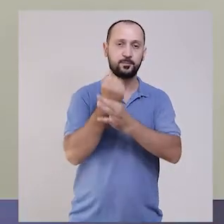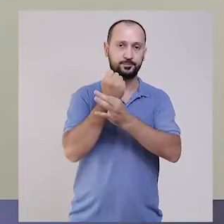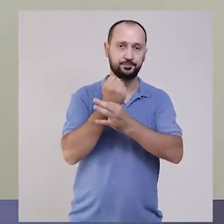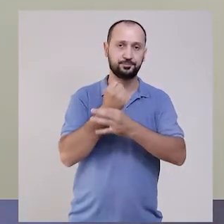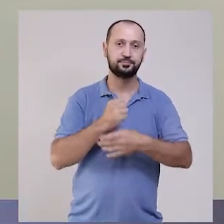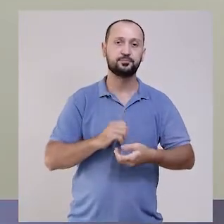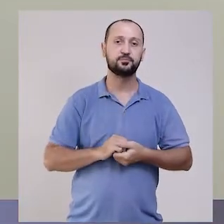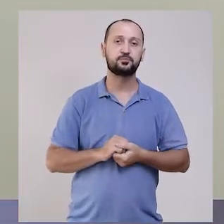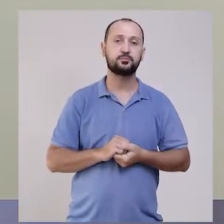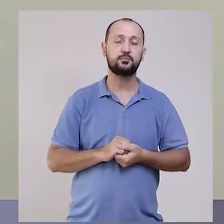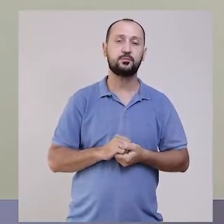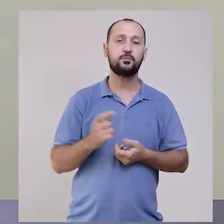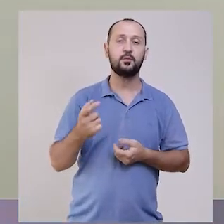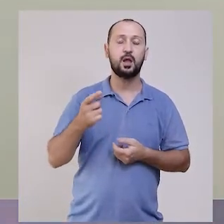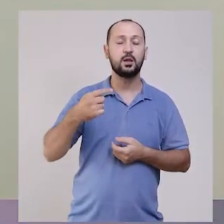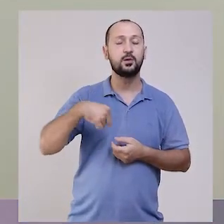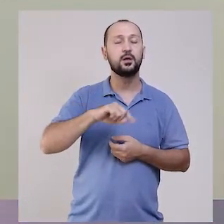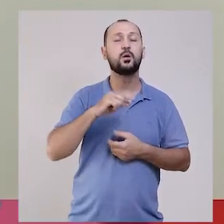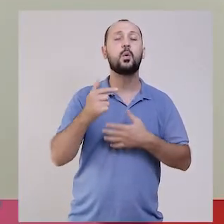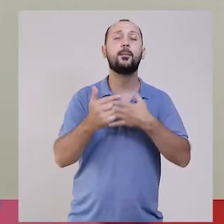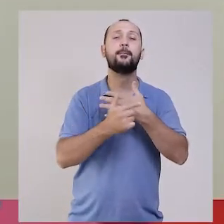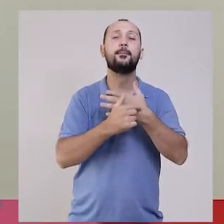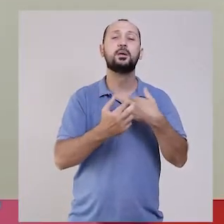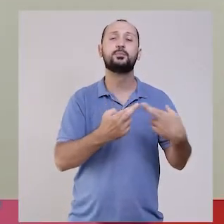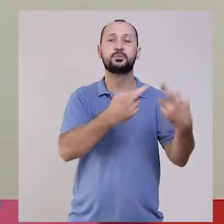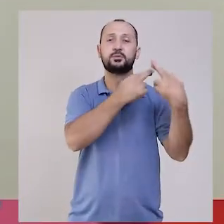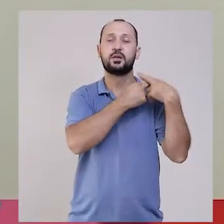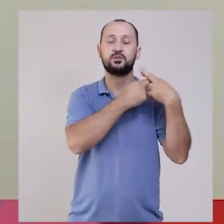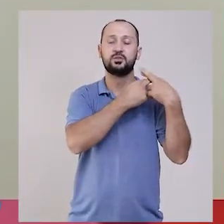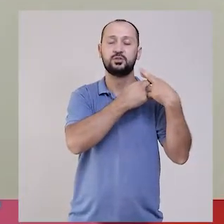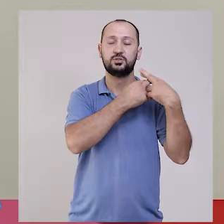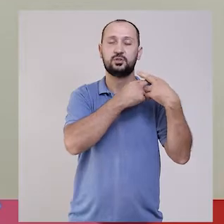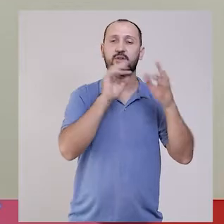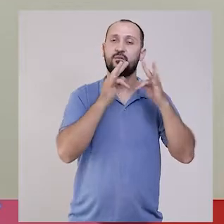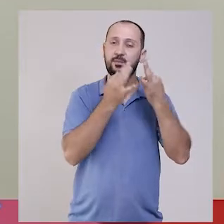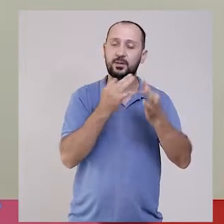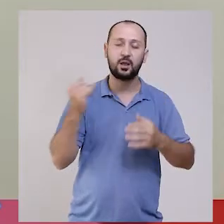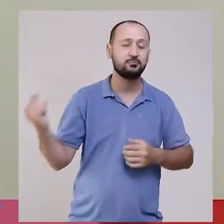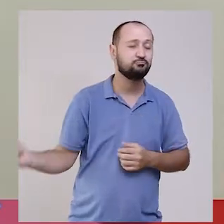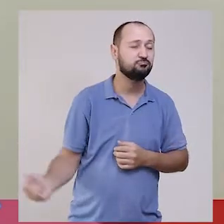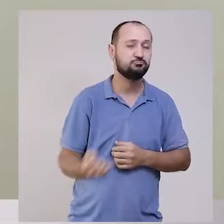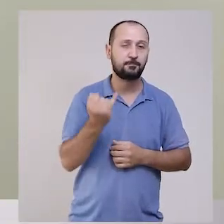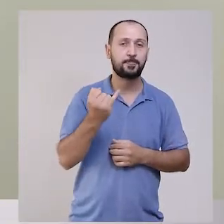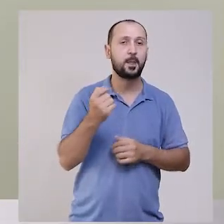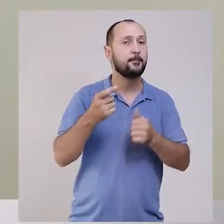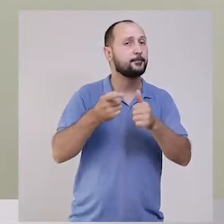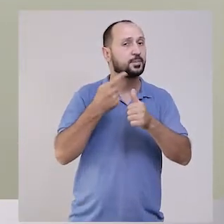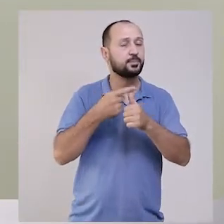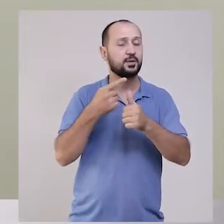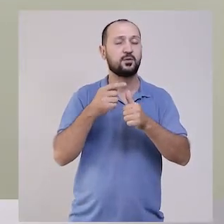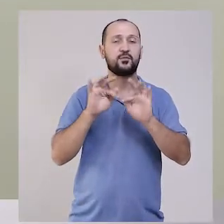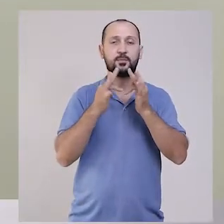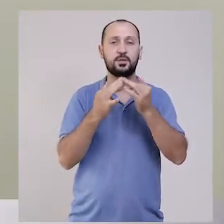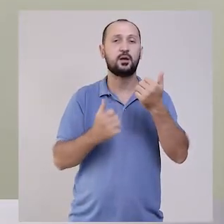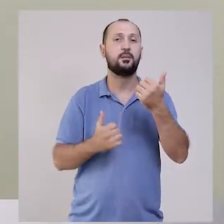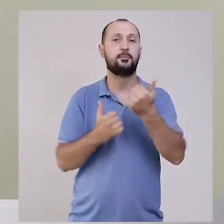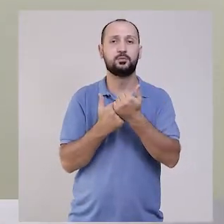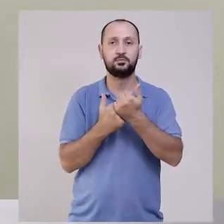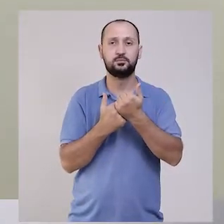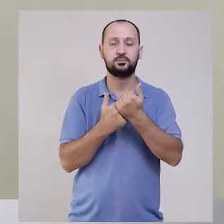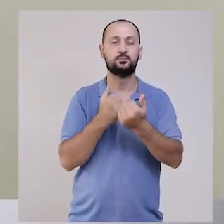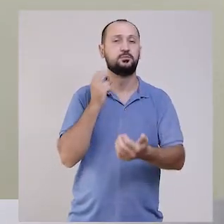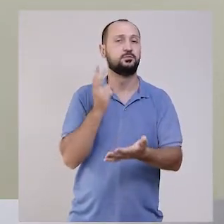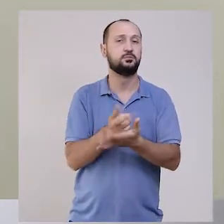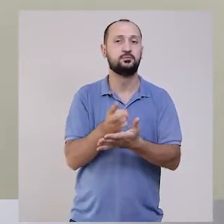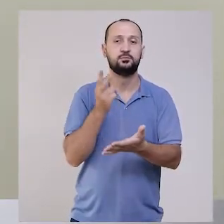da família é fundamental. Eu acho que, primeiro, a família tem que dar apoio. Eu sempre